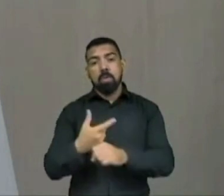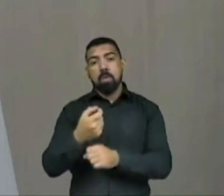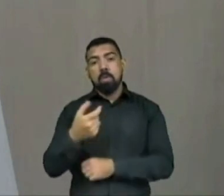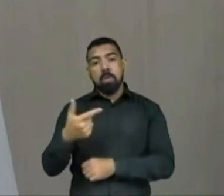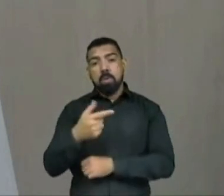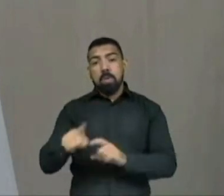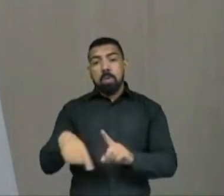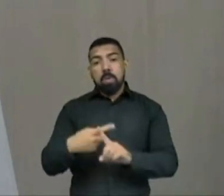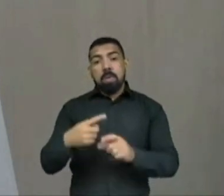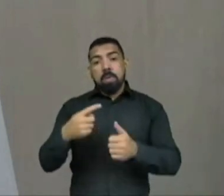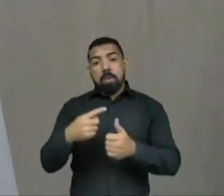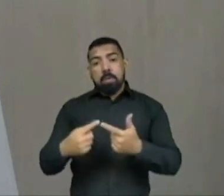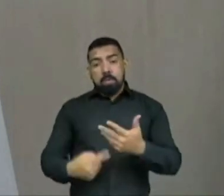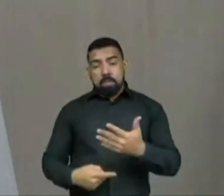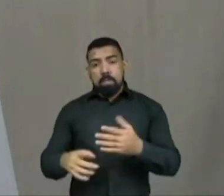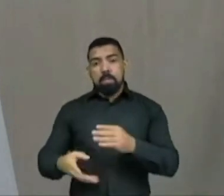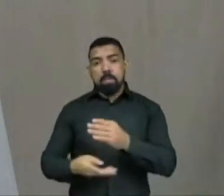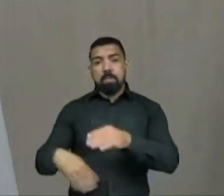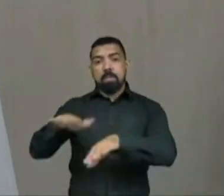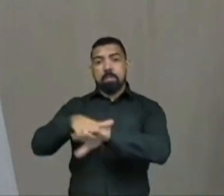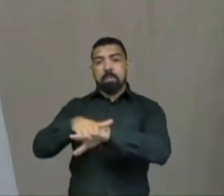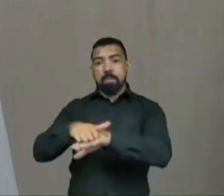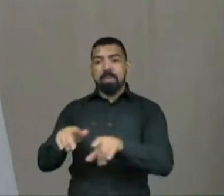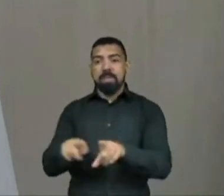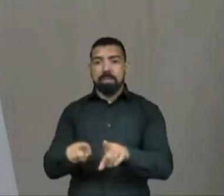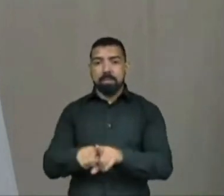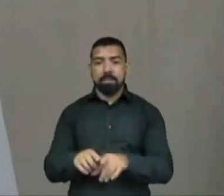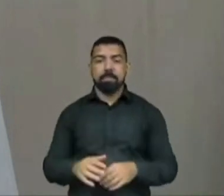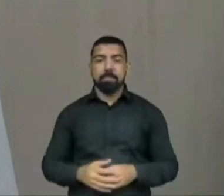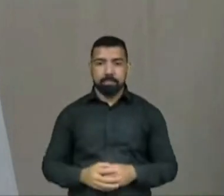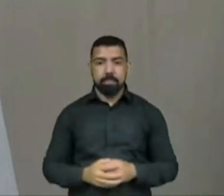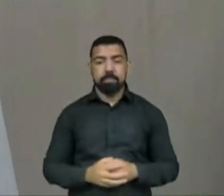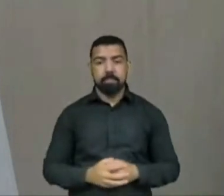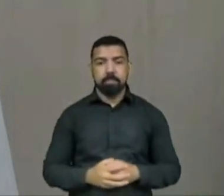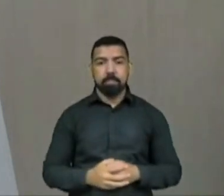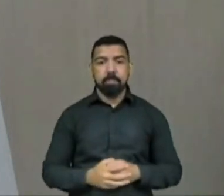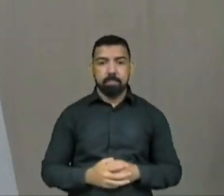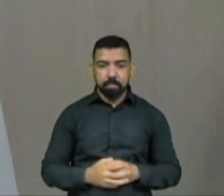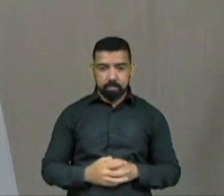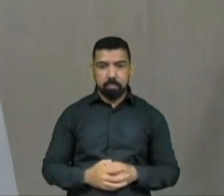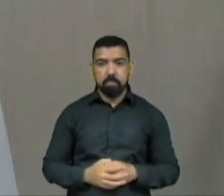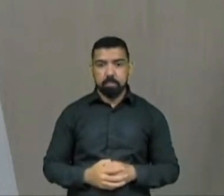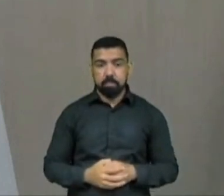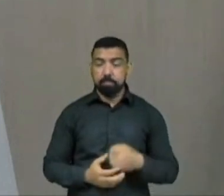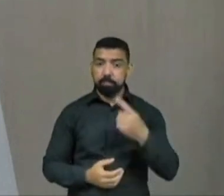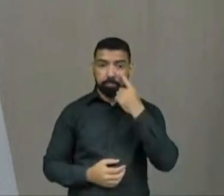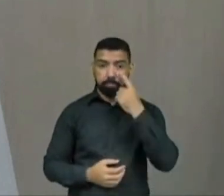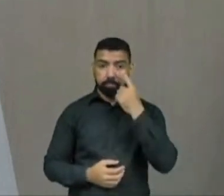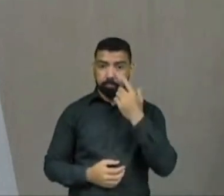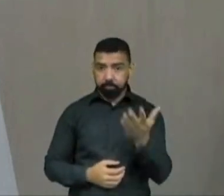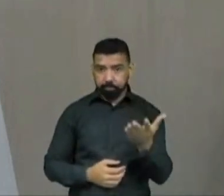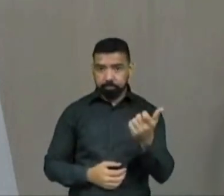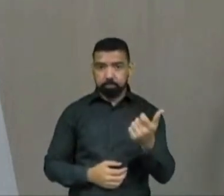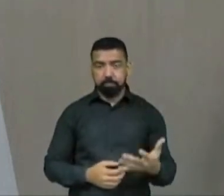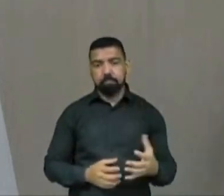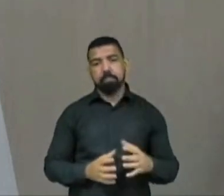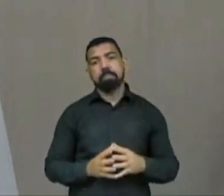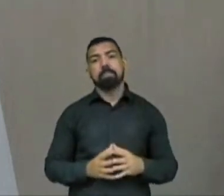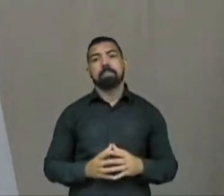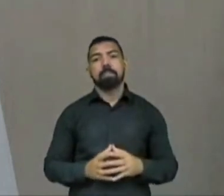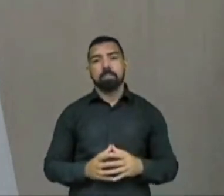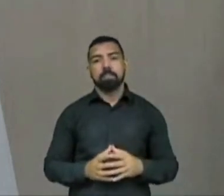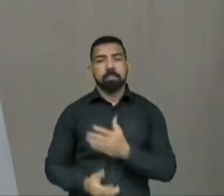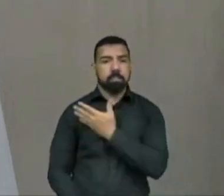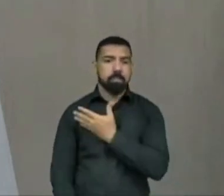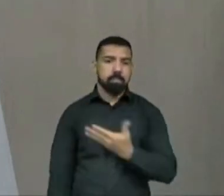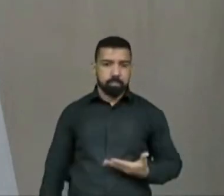respectiva compensação por parte da União Federal. Vejam só o que está em jogo aqui, gente. O governo do